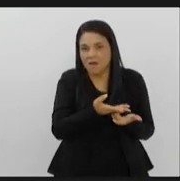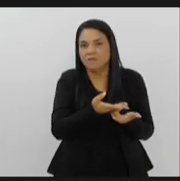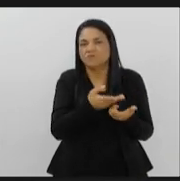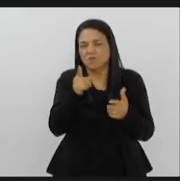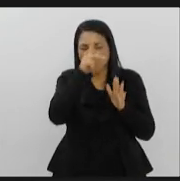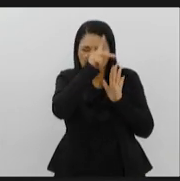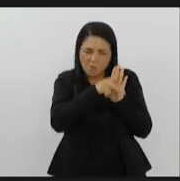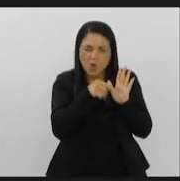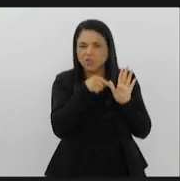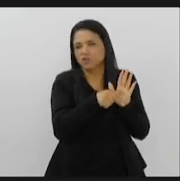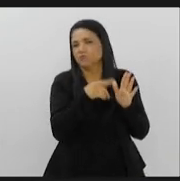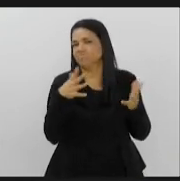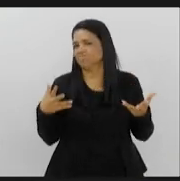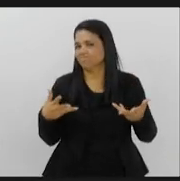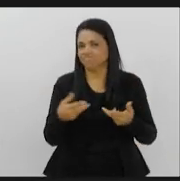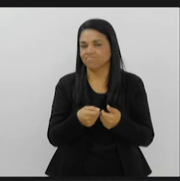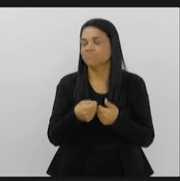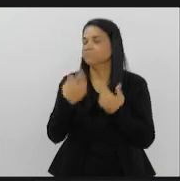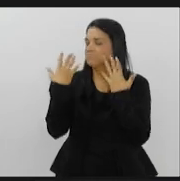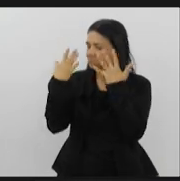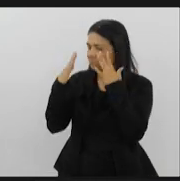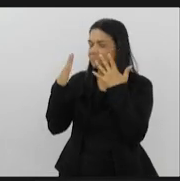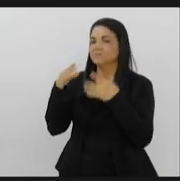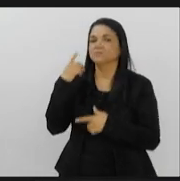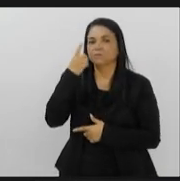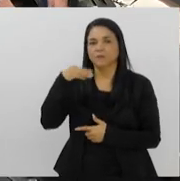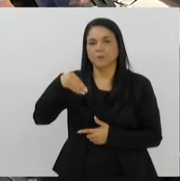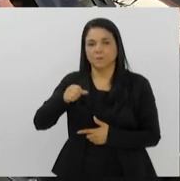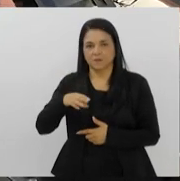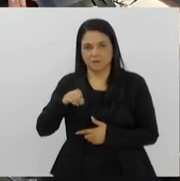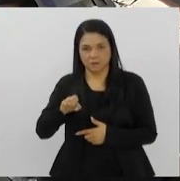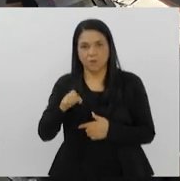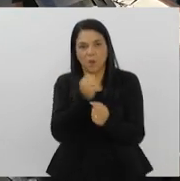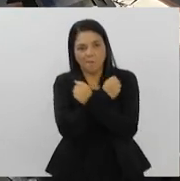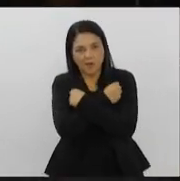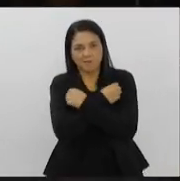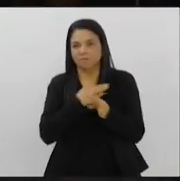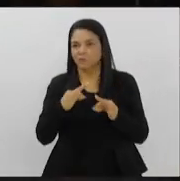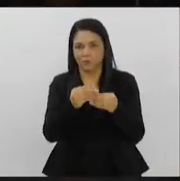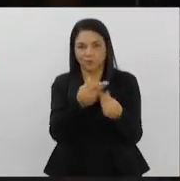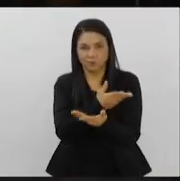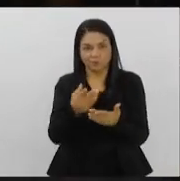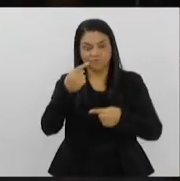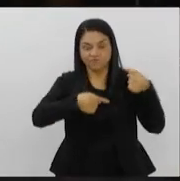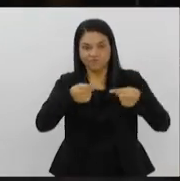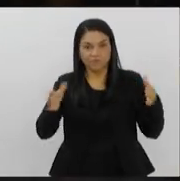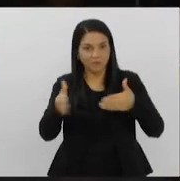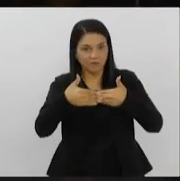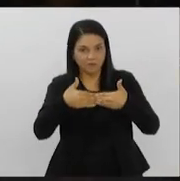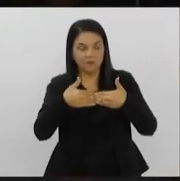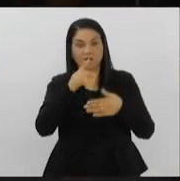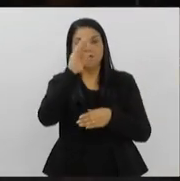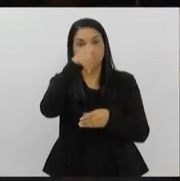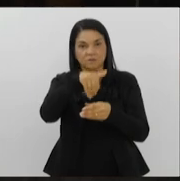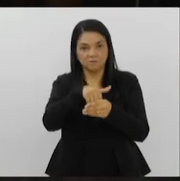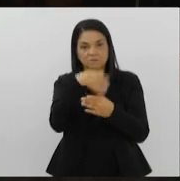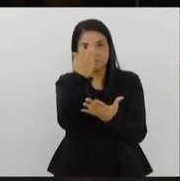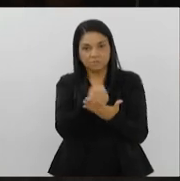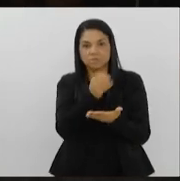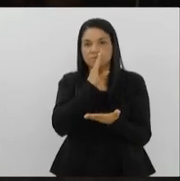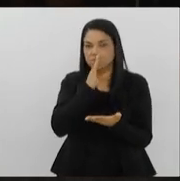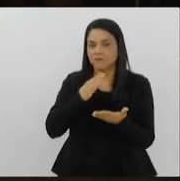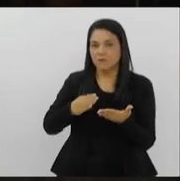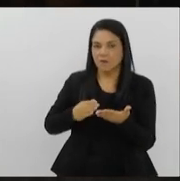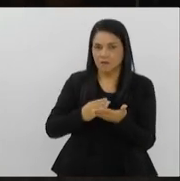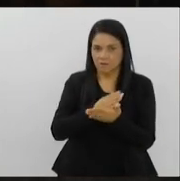Parabéns, deputado Macedo. Um grande abraço para todos. Não havendo mais quem queira discutir, encerrada a discussão e votação, os senhores que aprovam, permaneçam